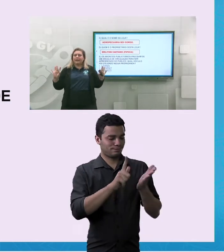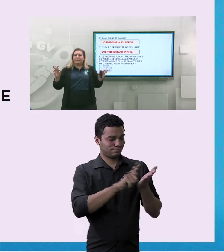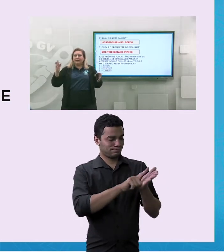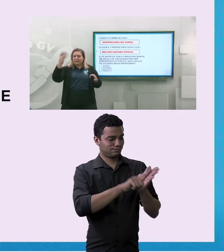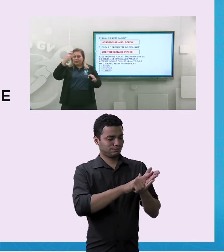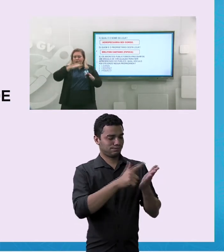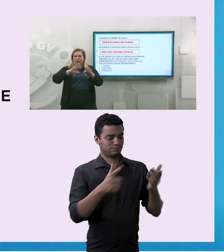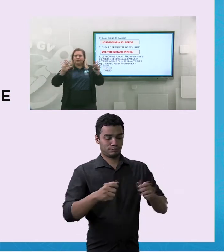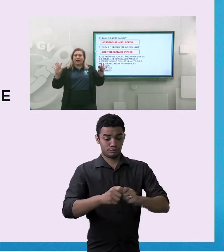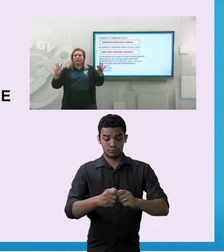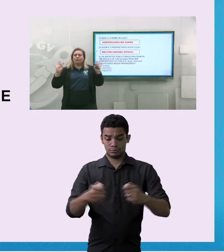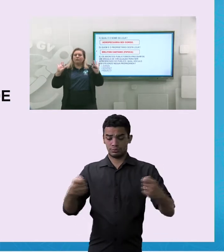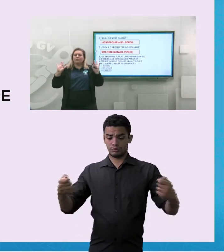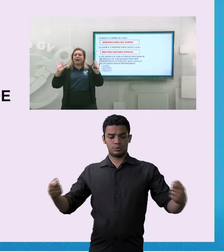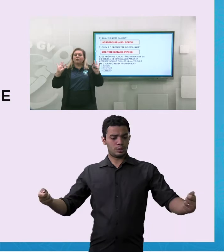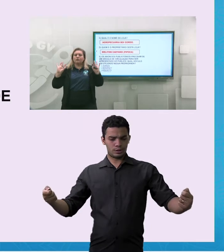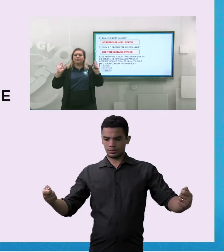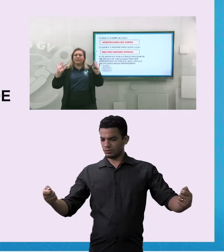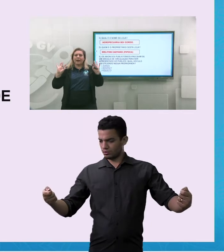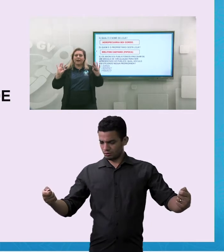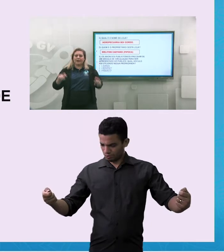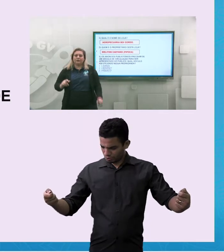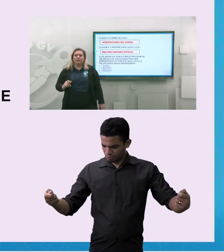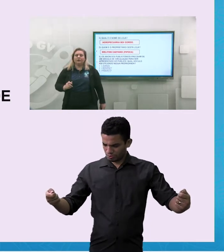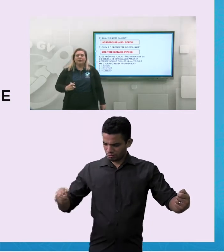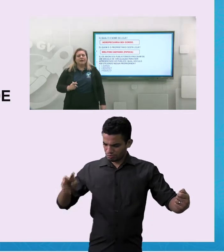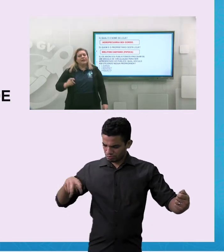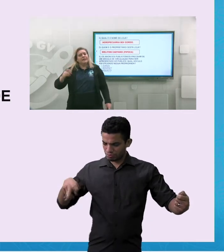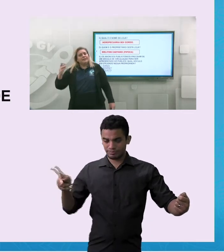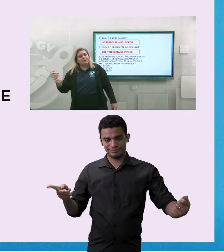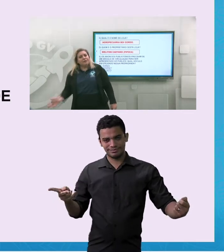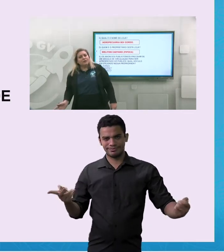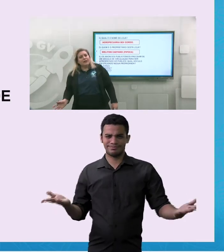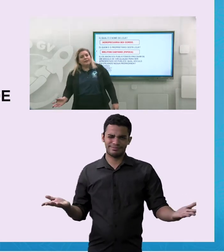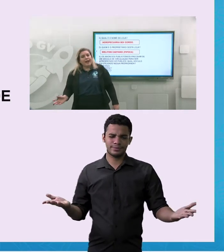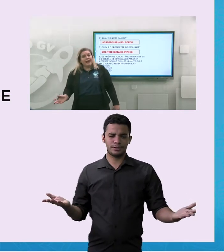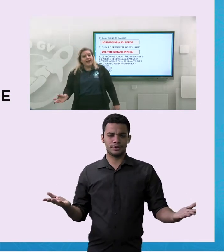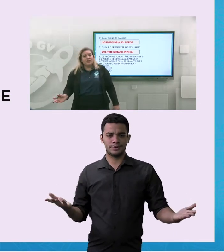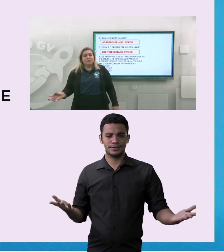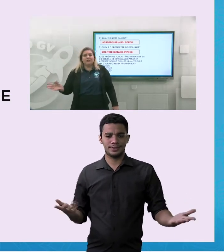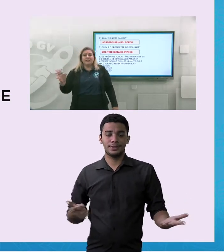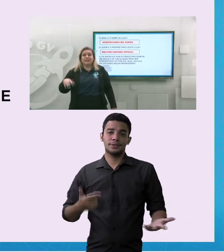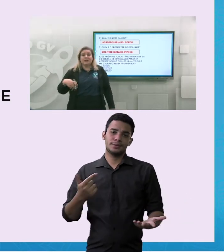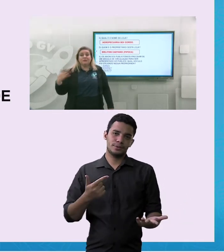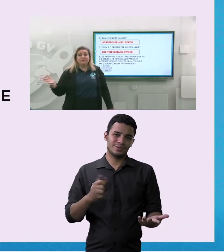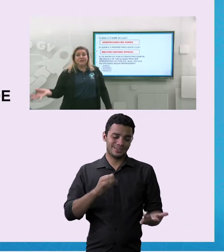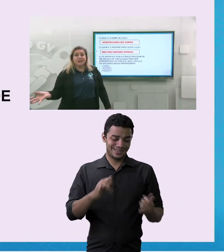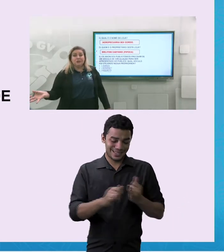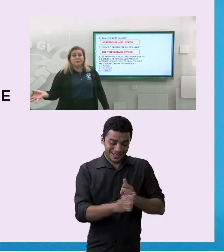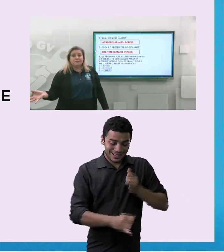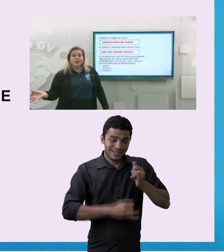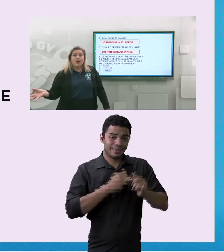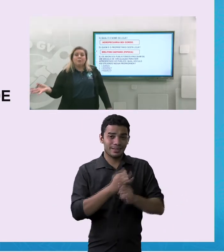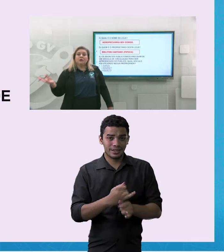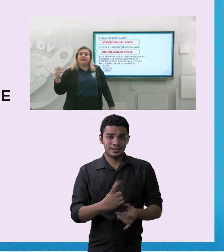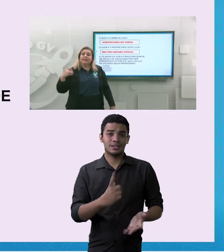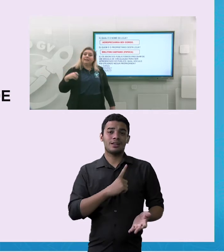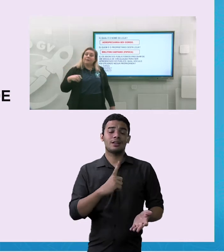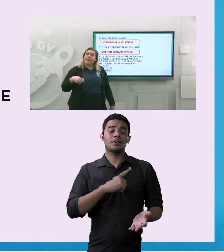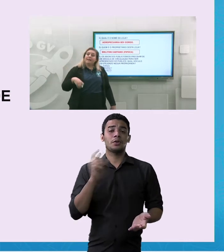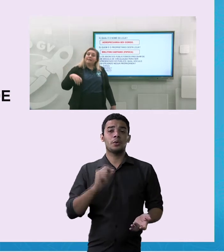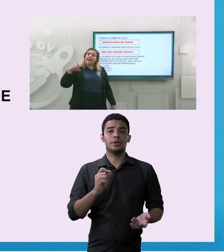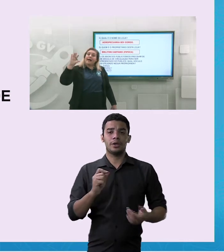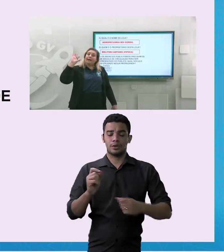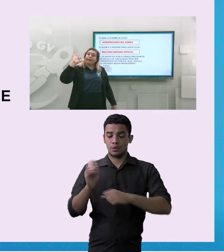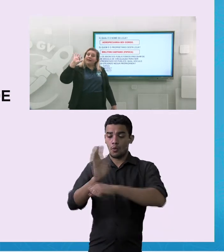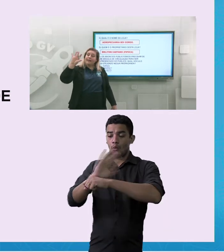falando, só está o anúncio separado. Se fosse na internet, poderia ser um vídeo, poderia